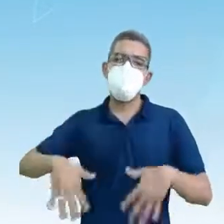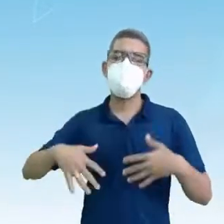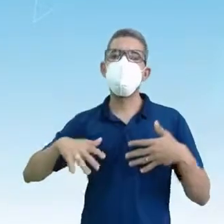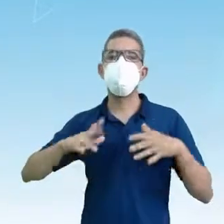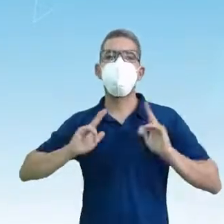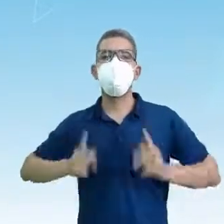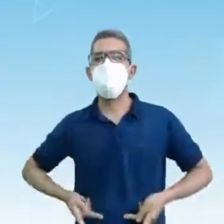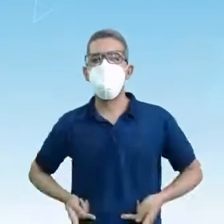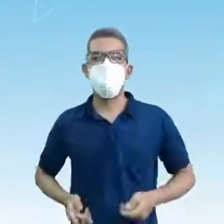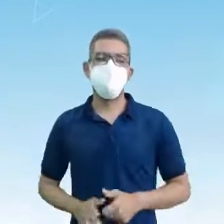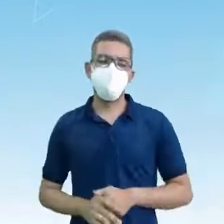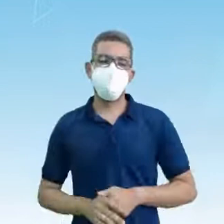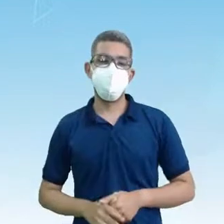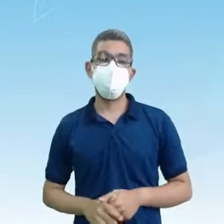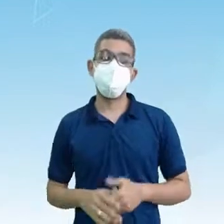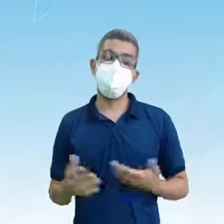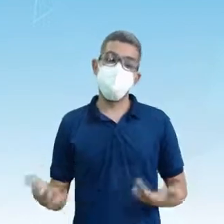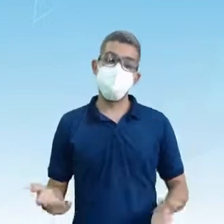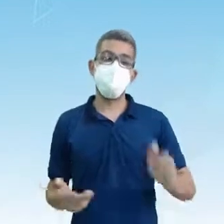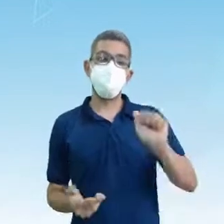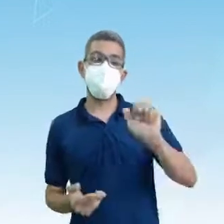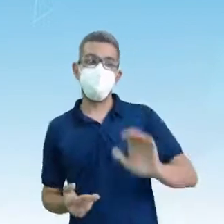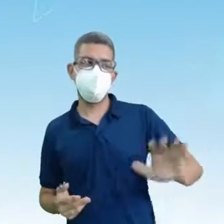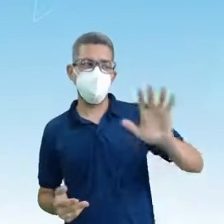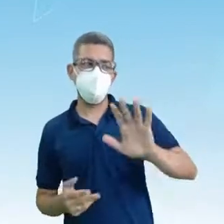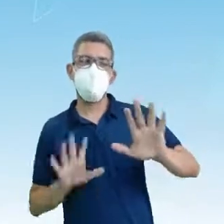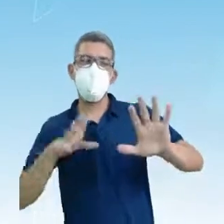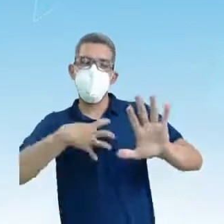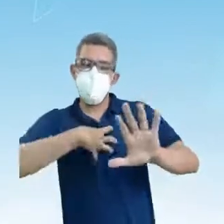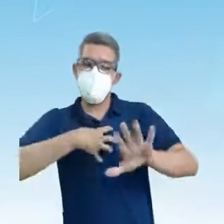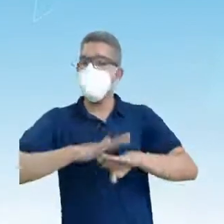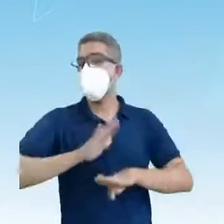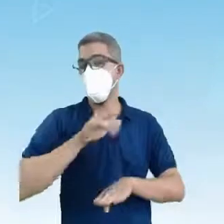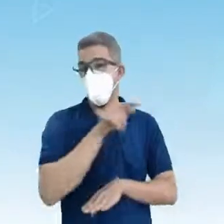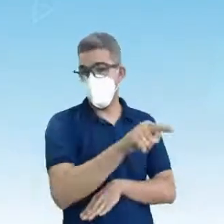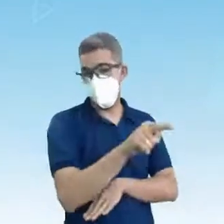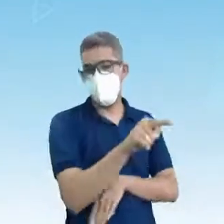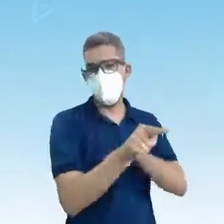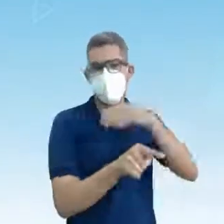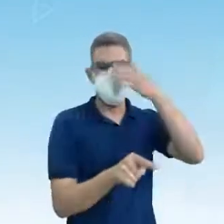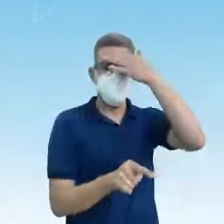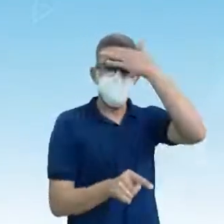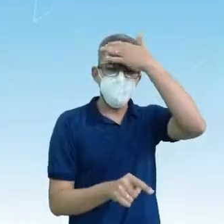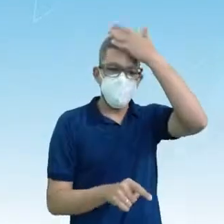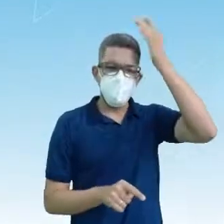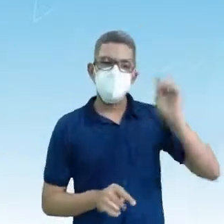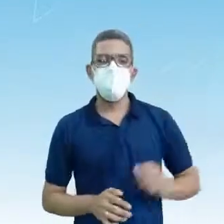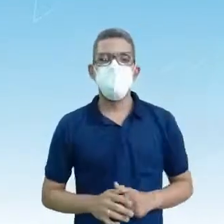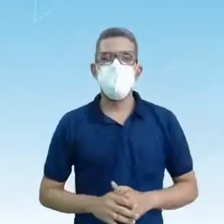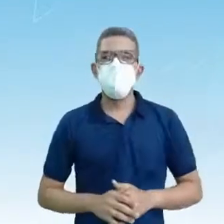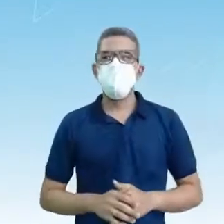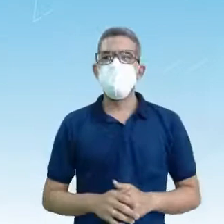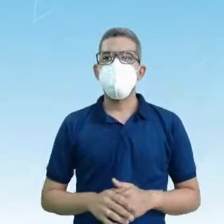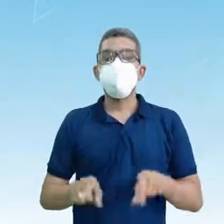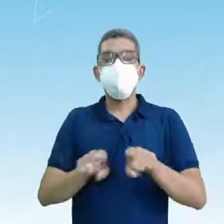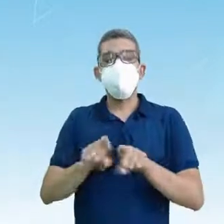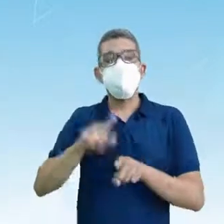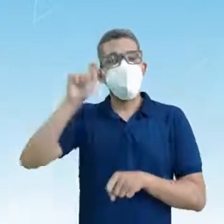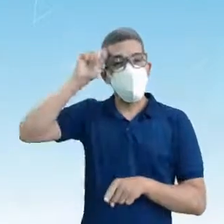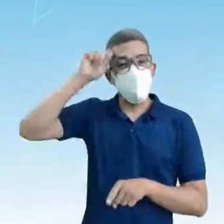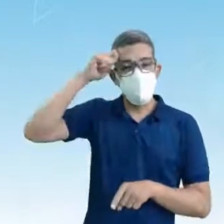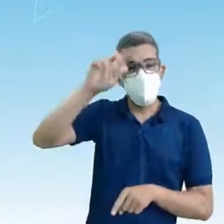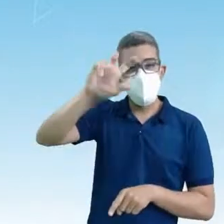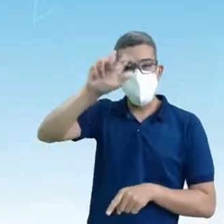da Ásia ela ser o continente mais afetado por desastres ambientais, na África,